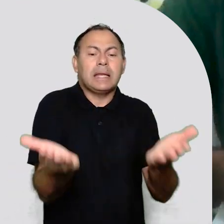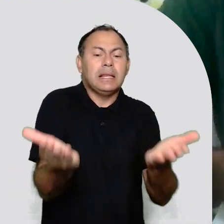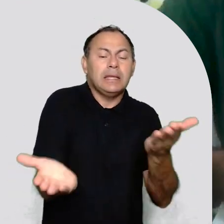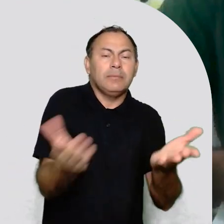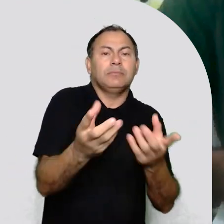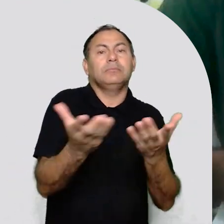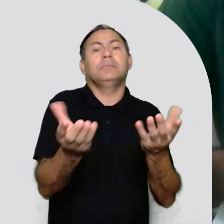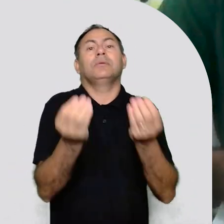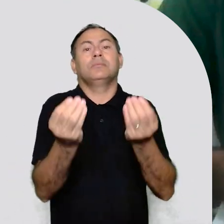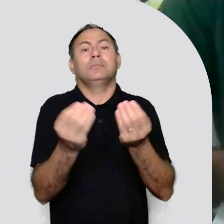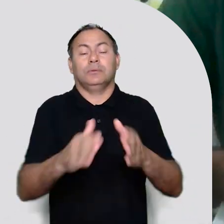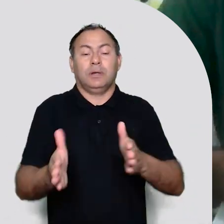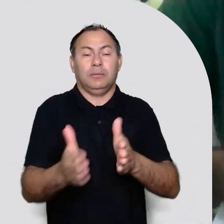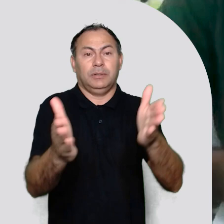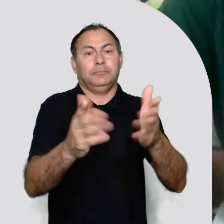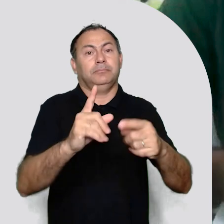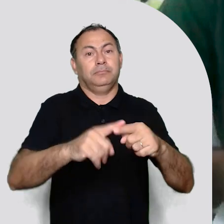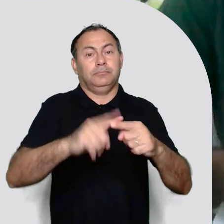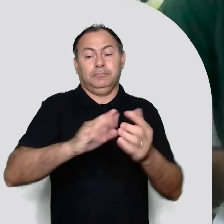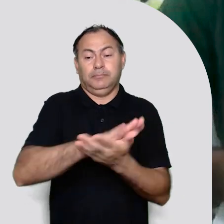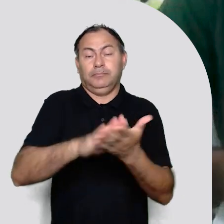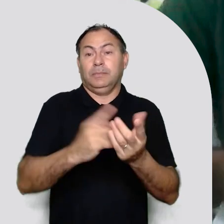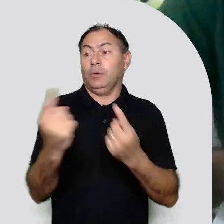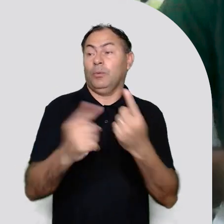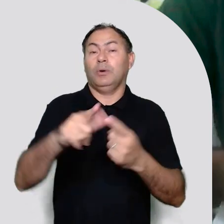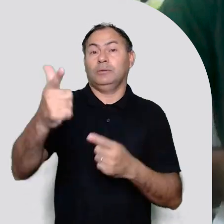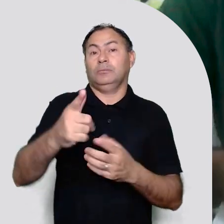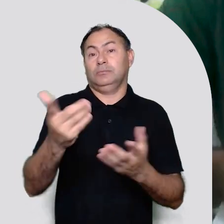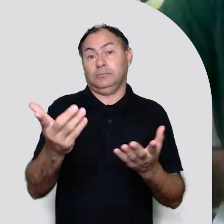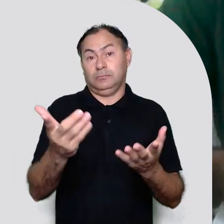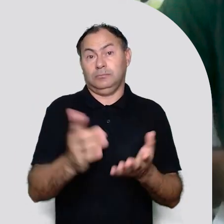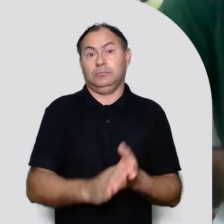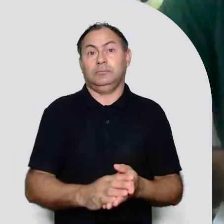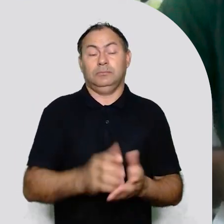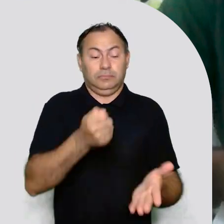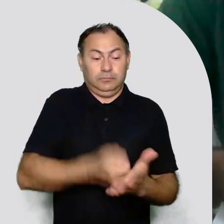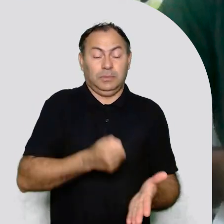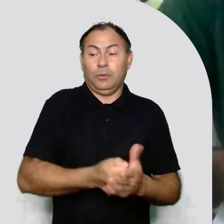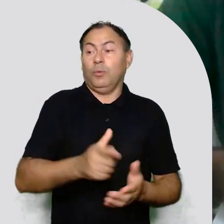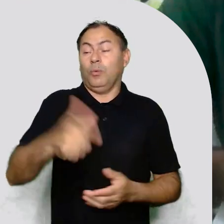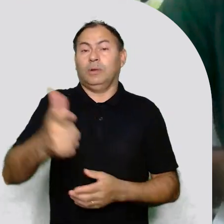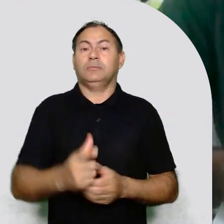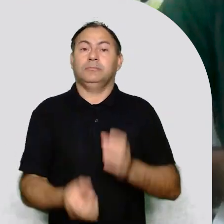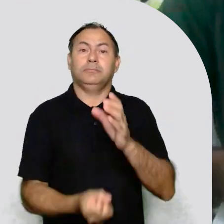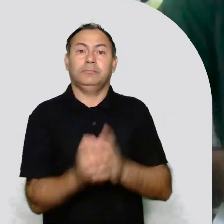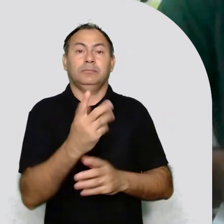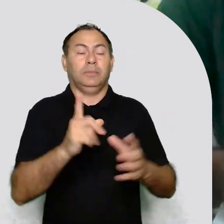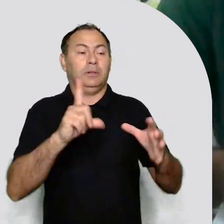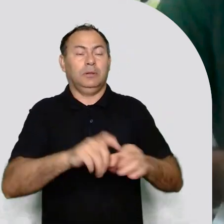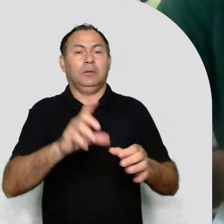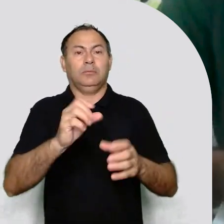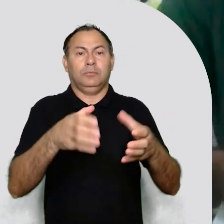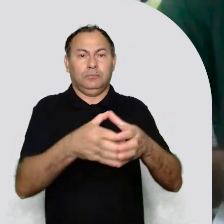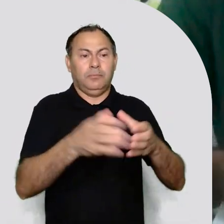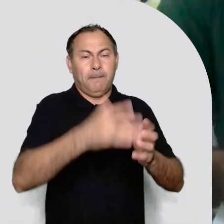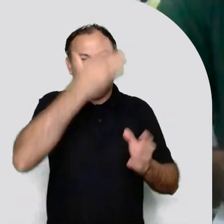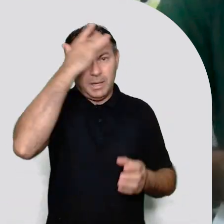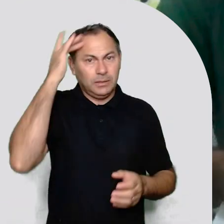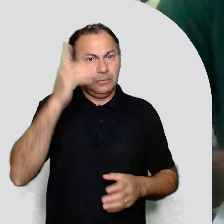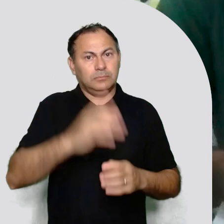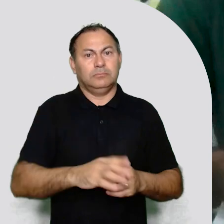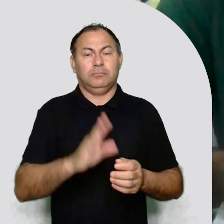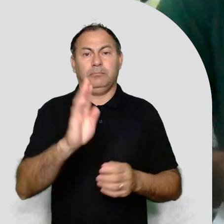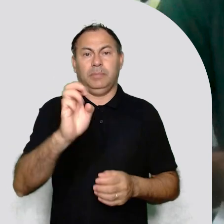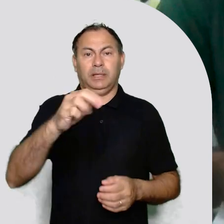meio do caminho? Porque nenhum nem o outro, tanto um regime como o outro, acaba criando lobbies, grupos de pessoas que